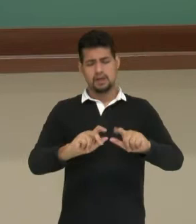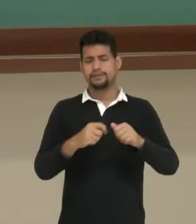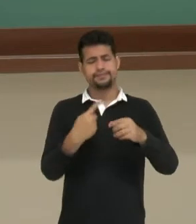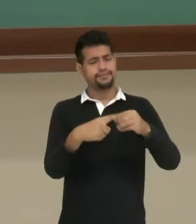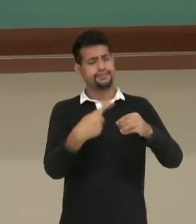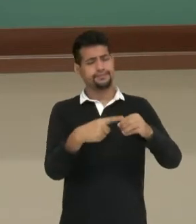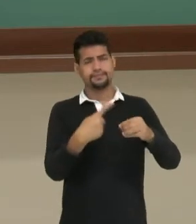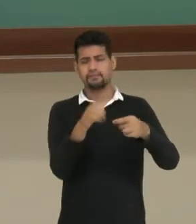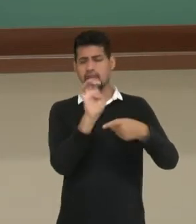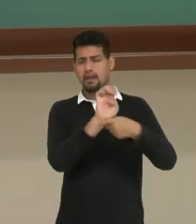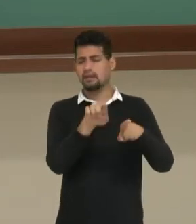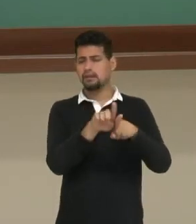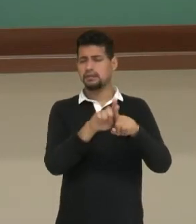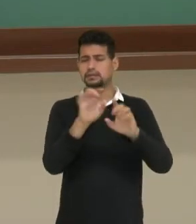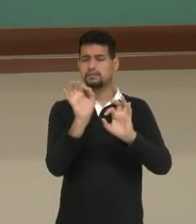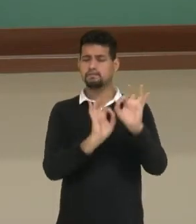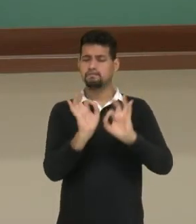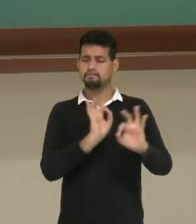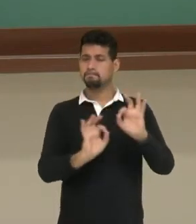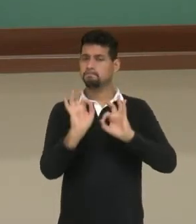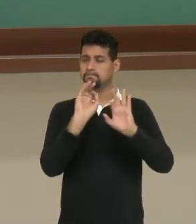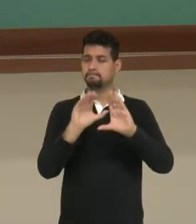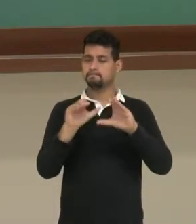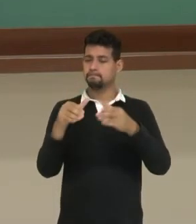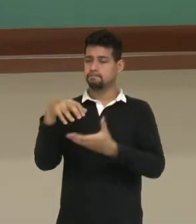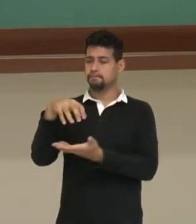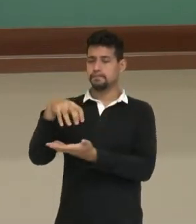cidades e estados e formaram um império.